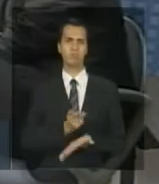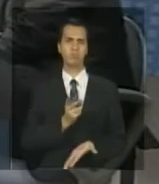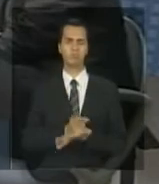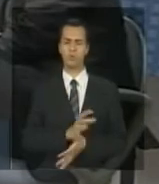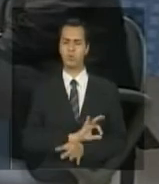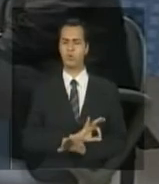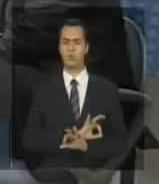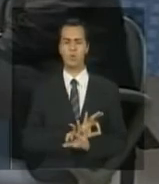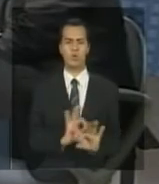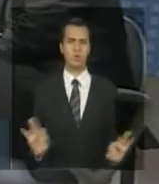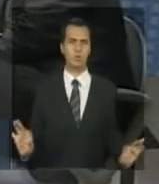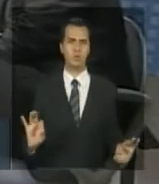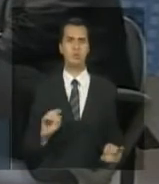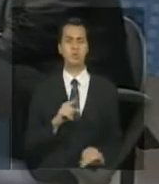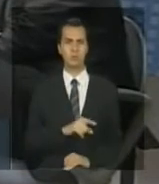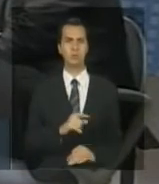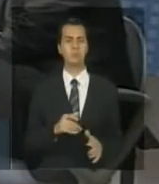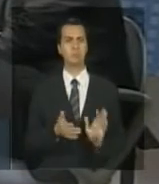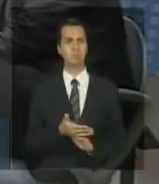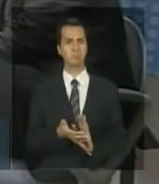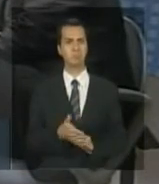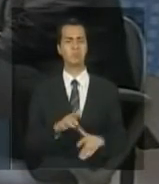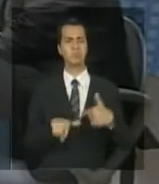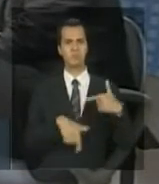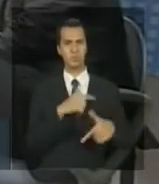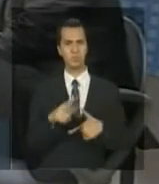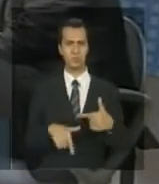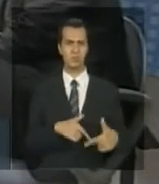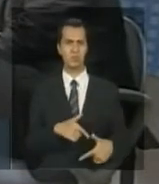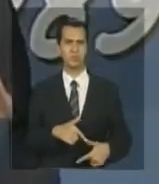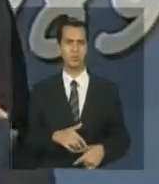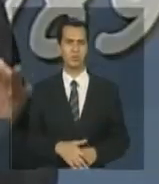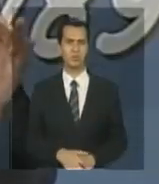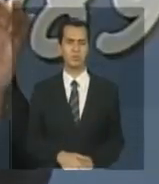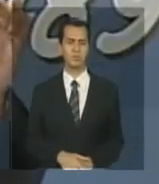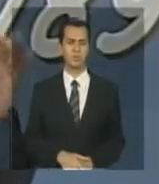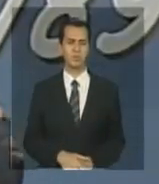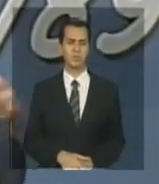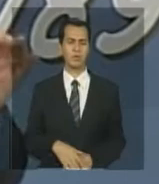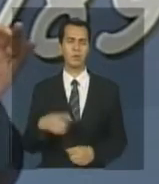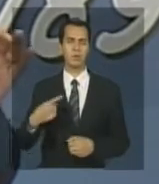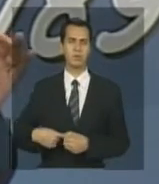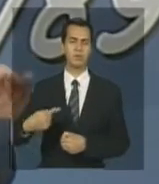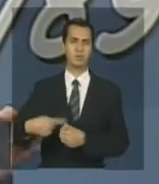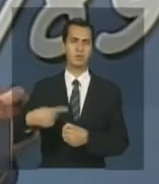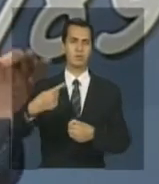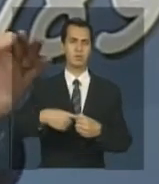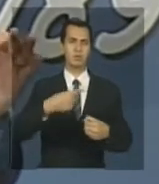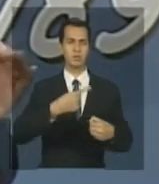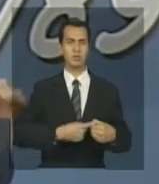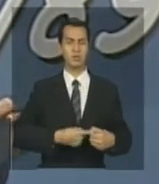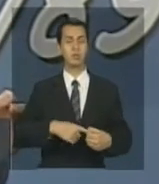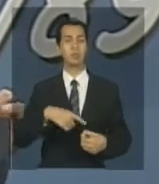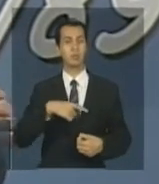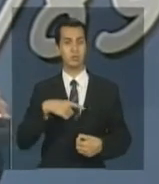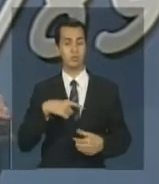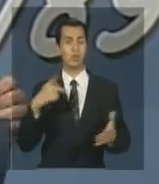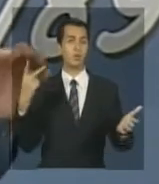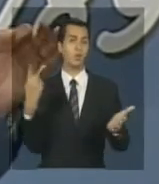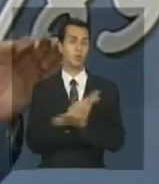forma o jornal eu gostaria de registrar os municípios que tiveram o estado de